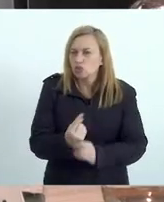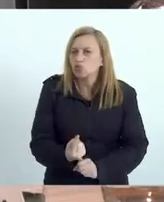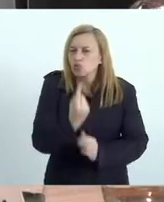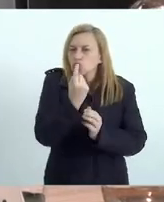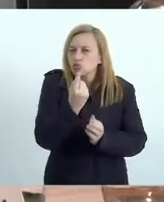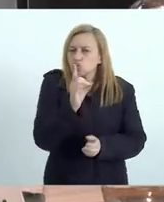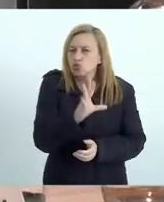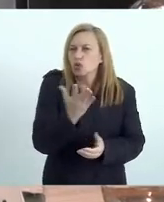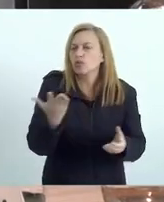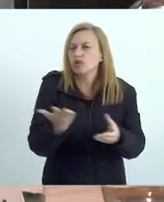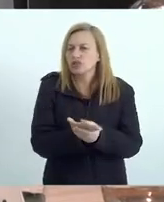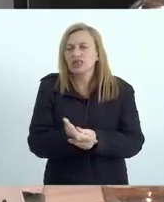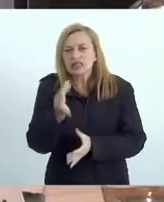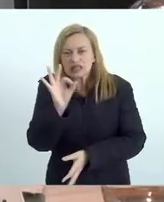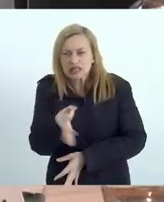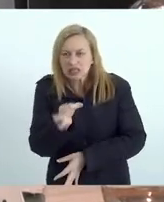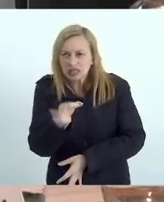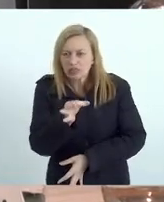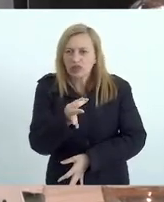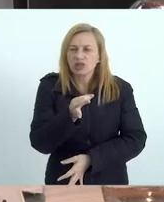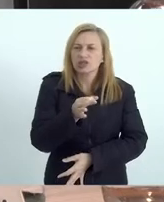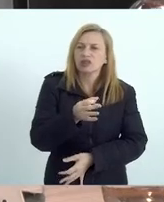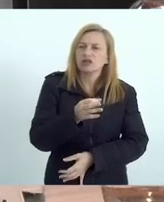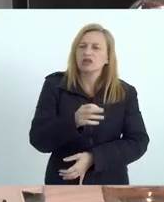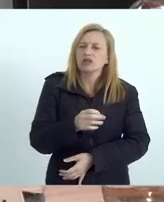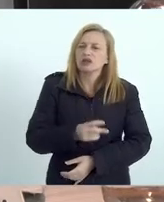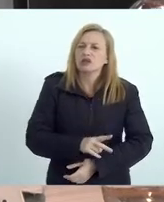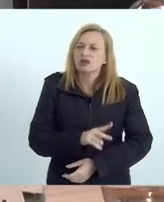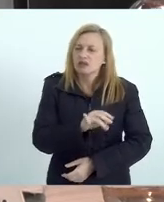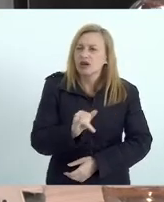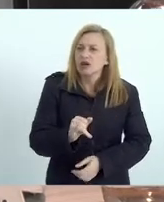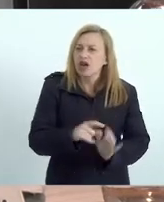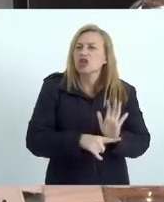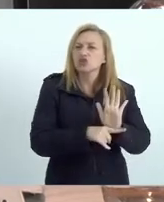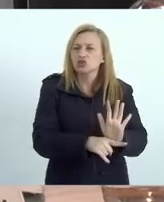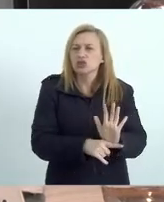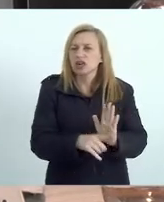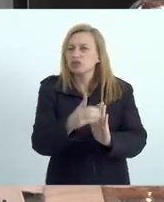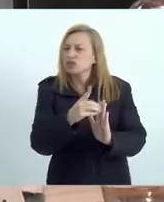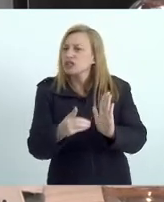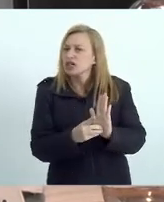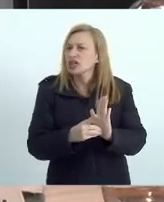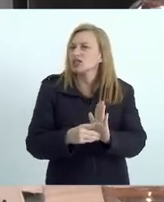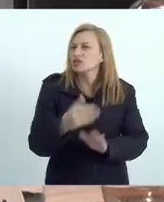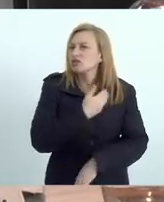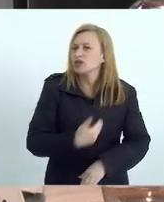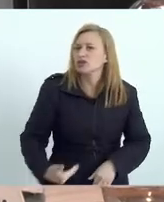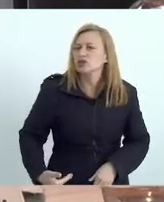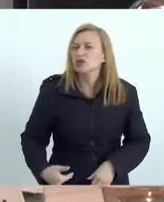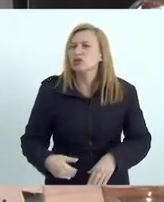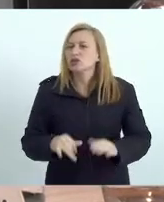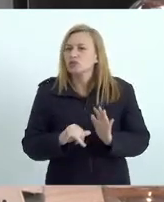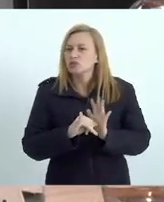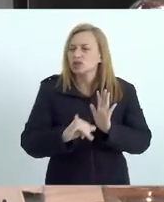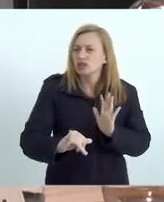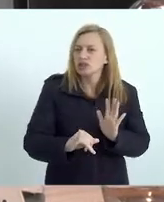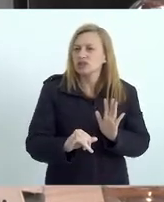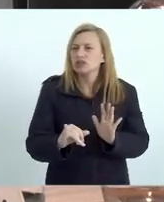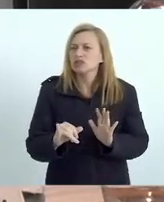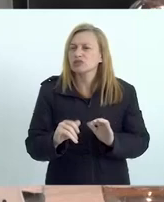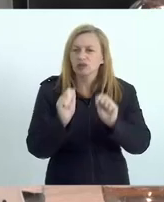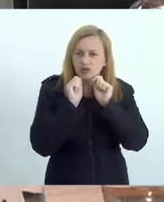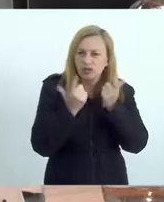único e que certamente vai derivale a um decreto do governador uma publicação alguma coisa a gente